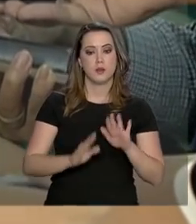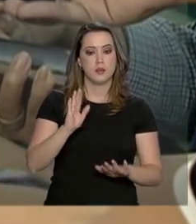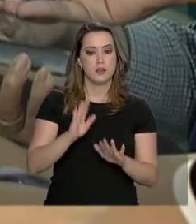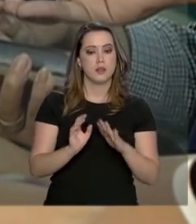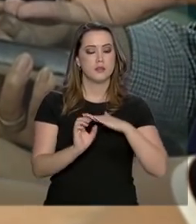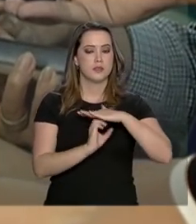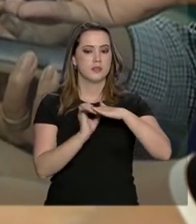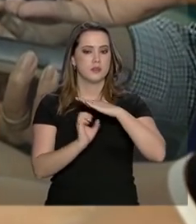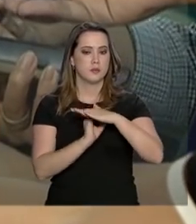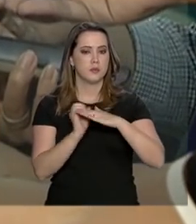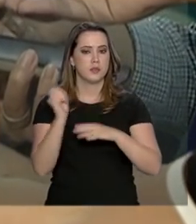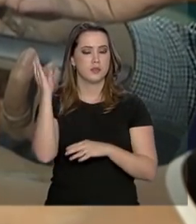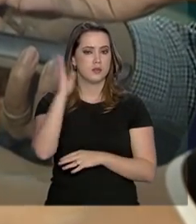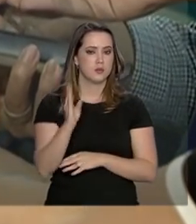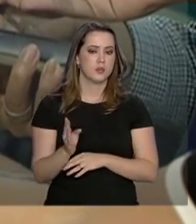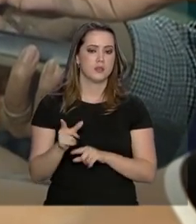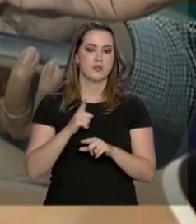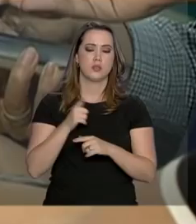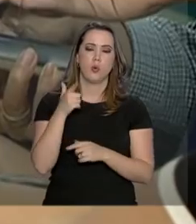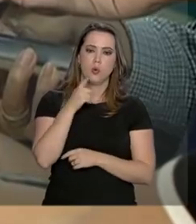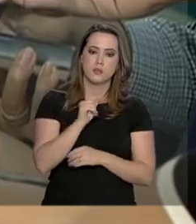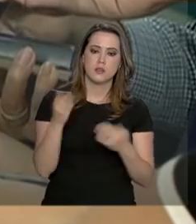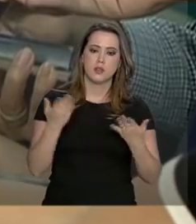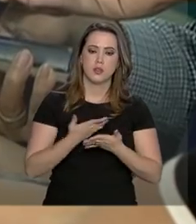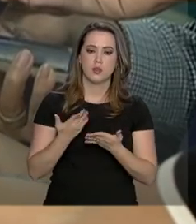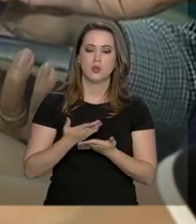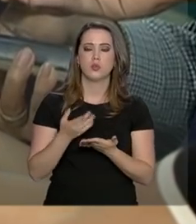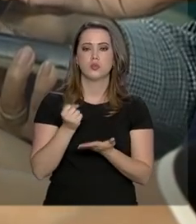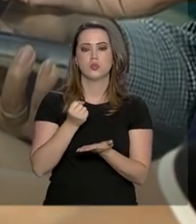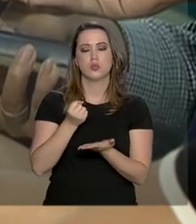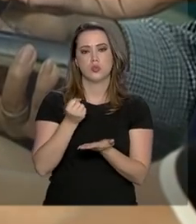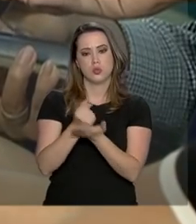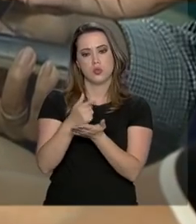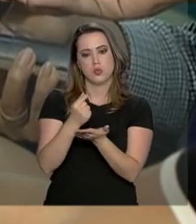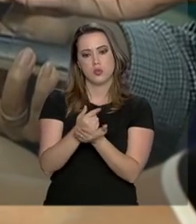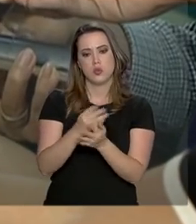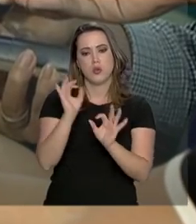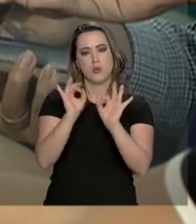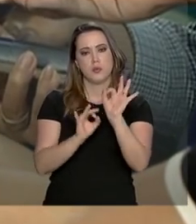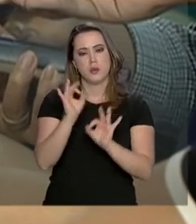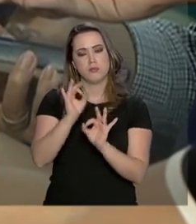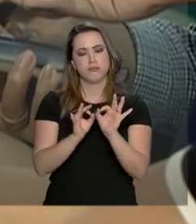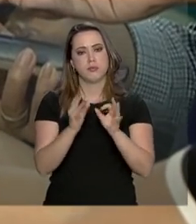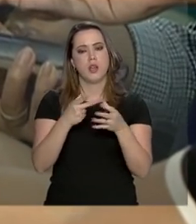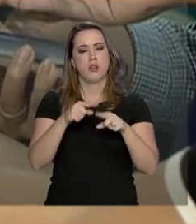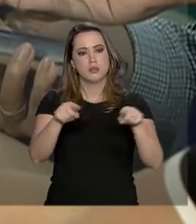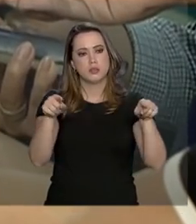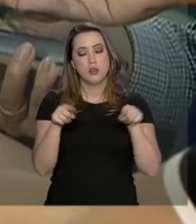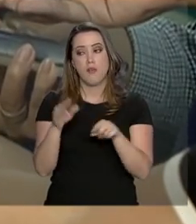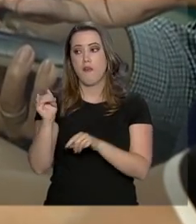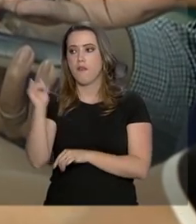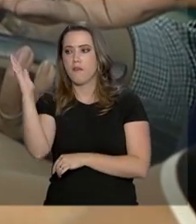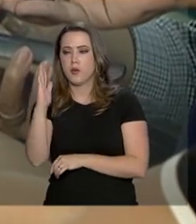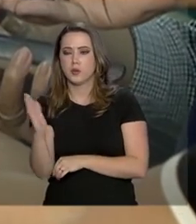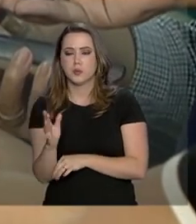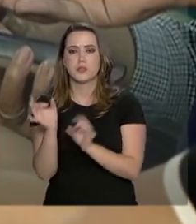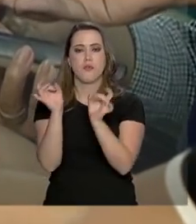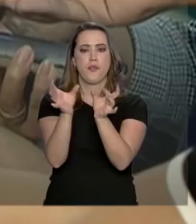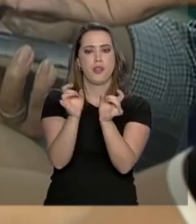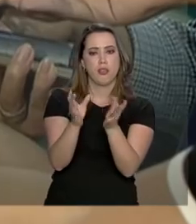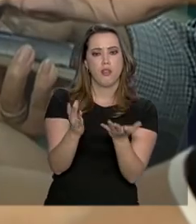As empresas brasileiras conseguem hoje comprar e montar plantas no exterior,